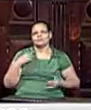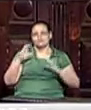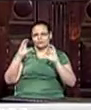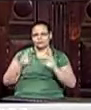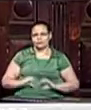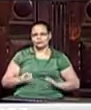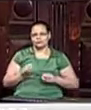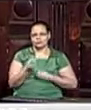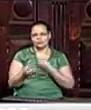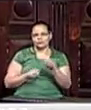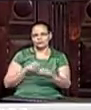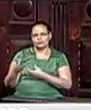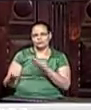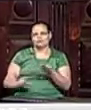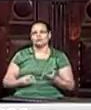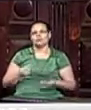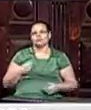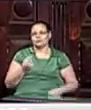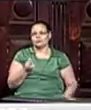renda mínima,